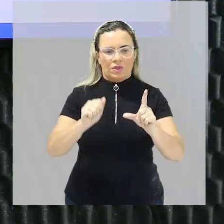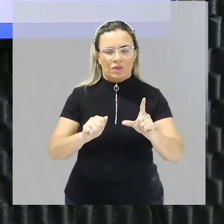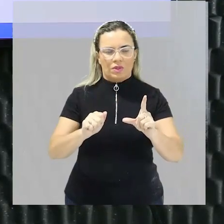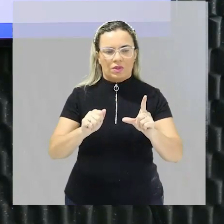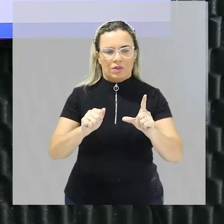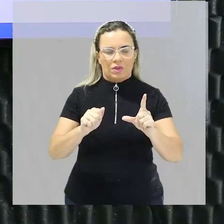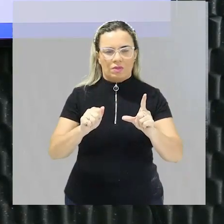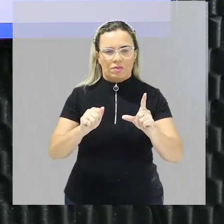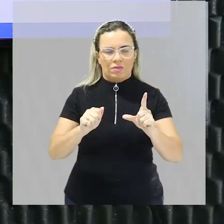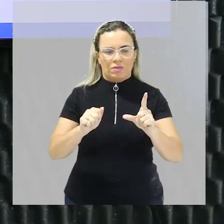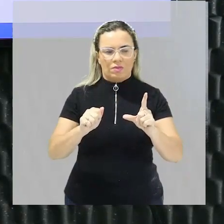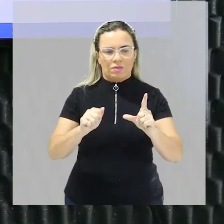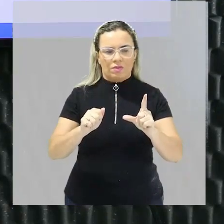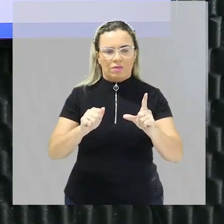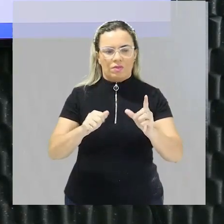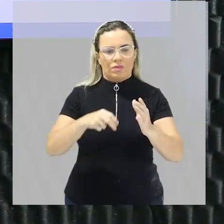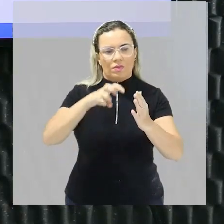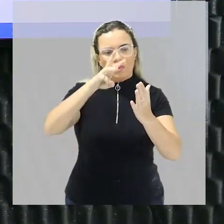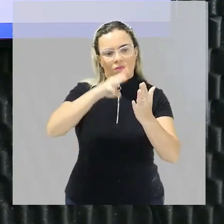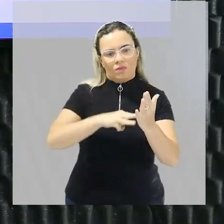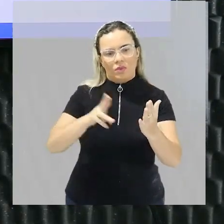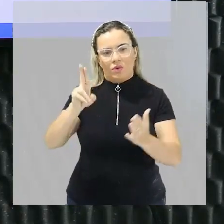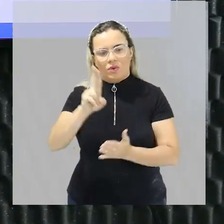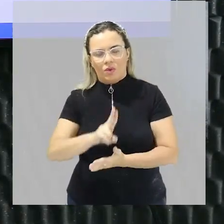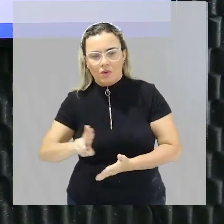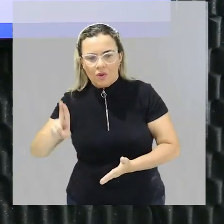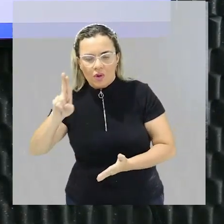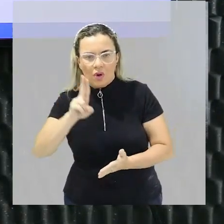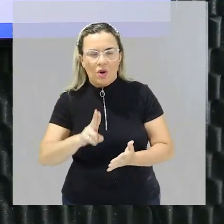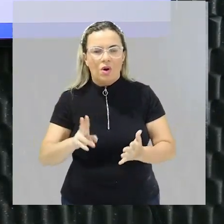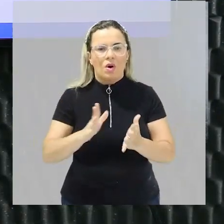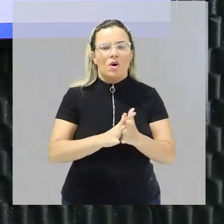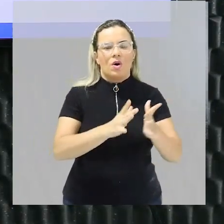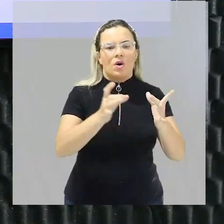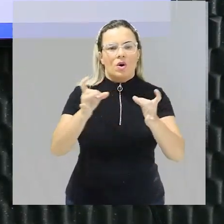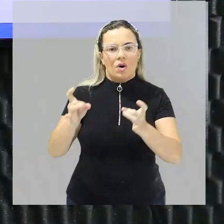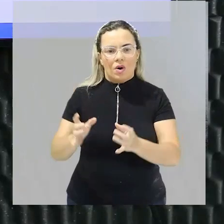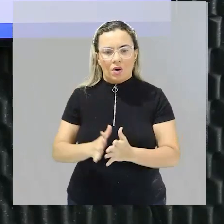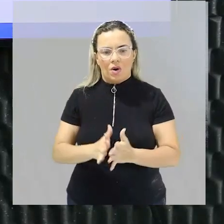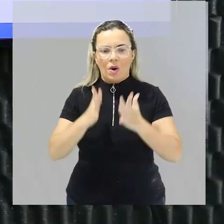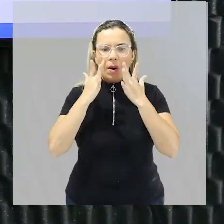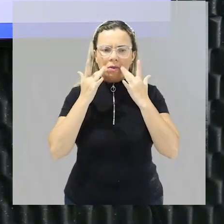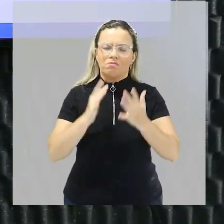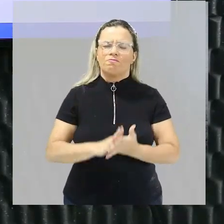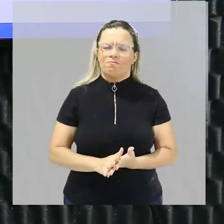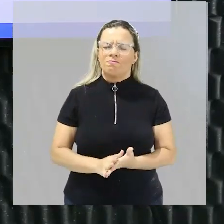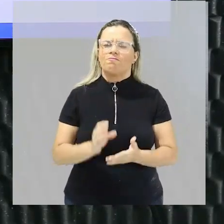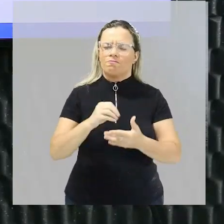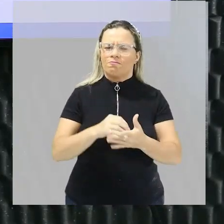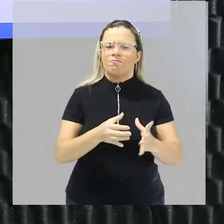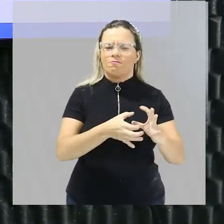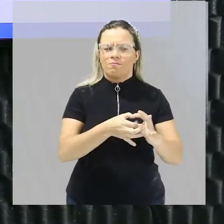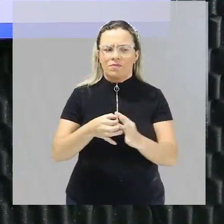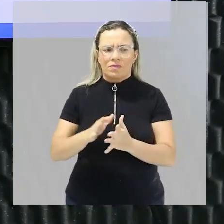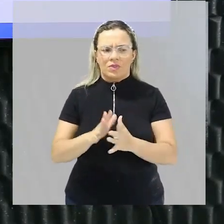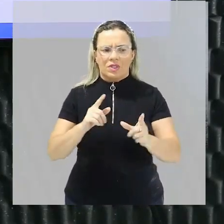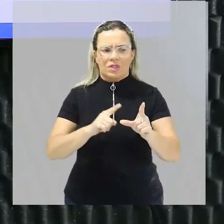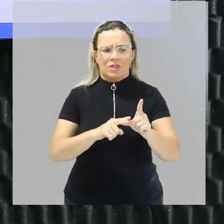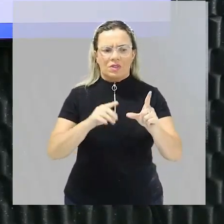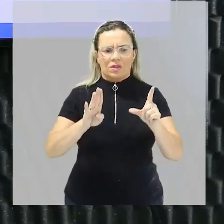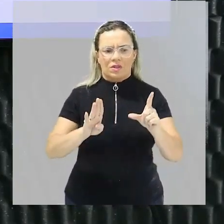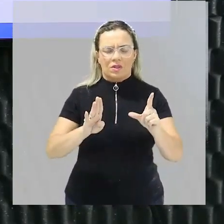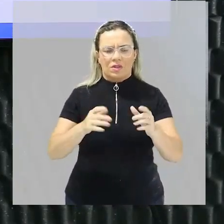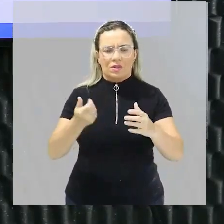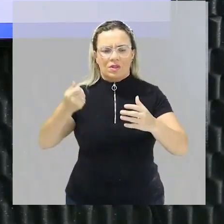Mercado da arte, consumo, indústria, estamos dentro do contexto. Investimentos realizados por mecenas,